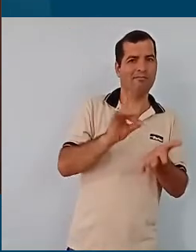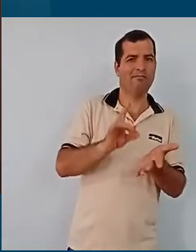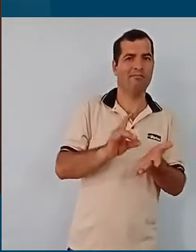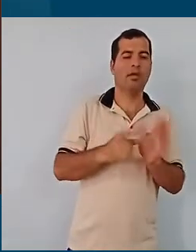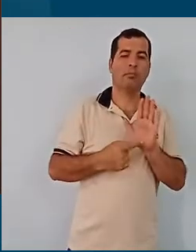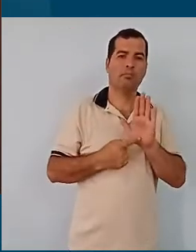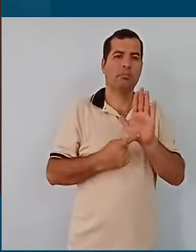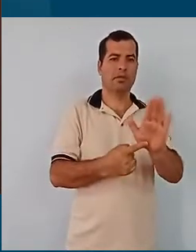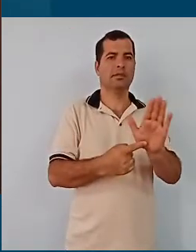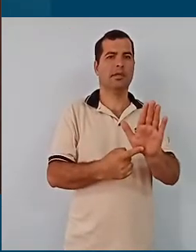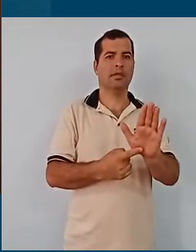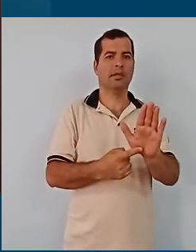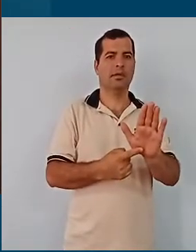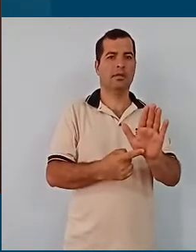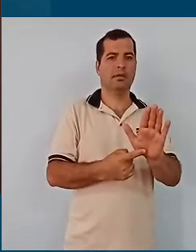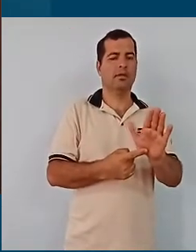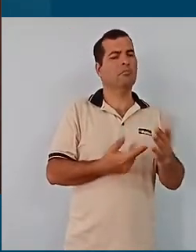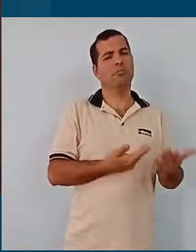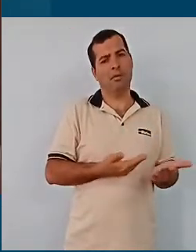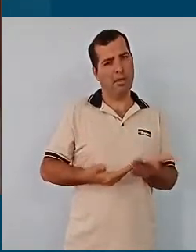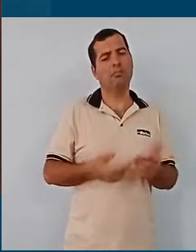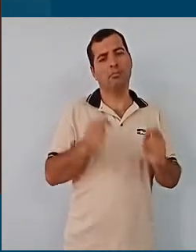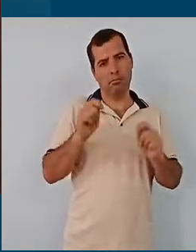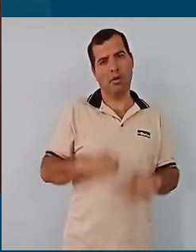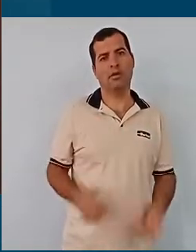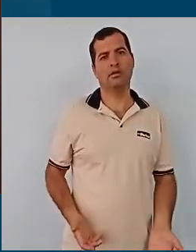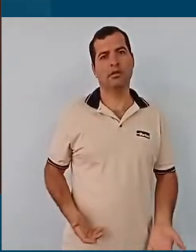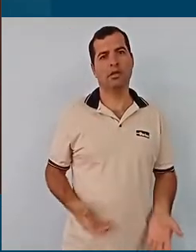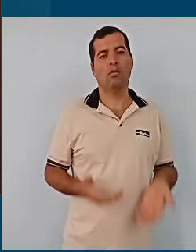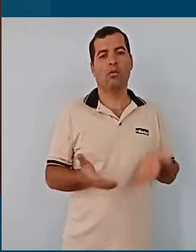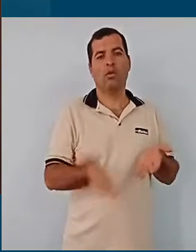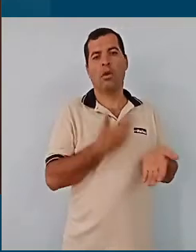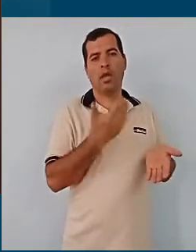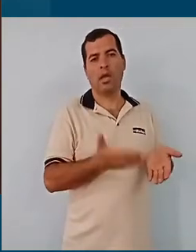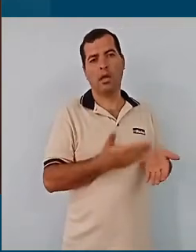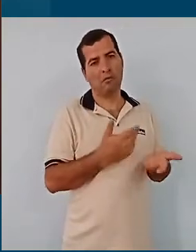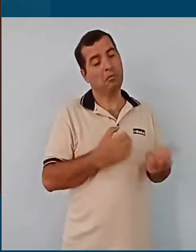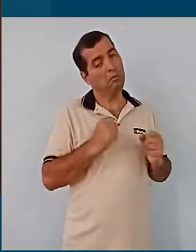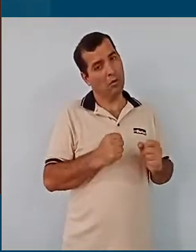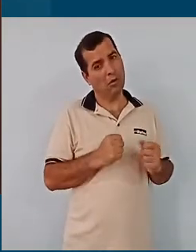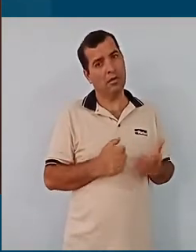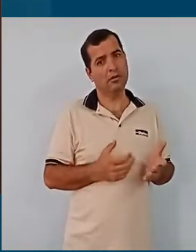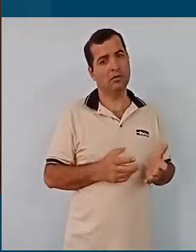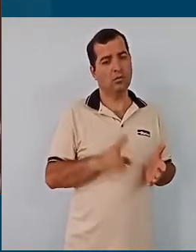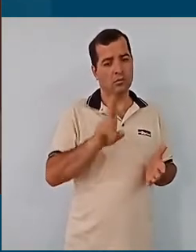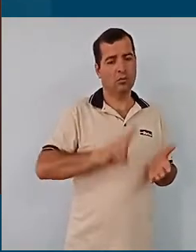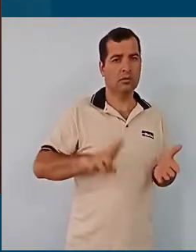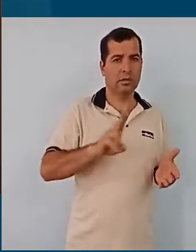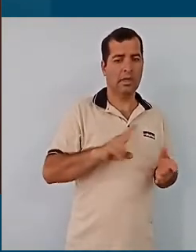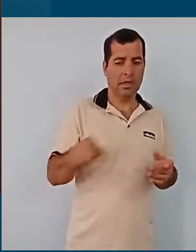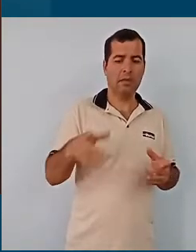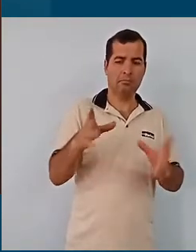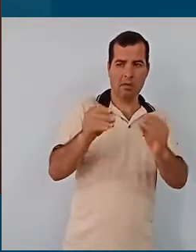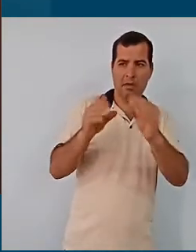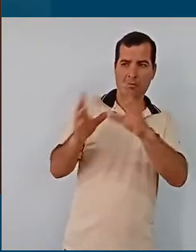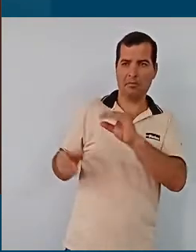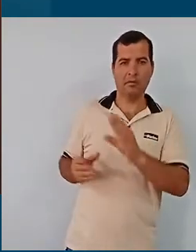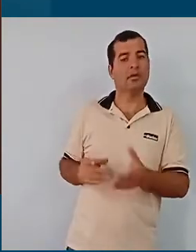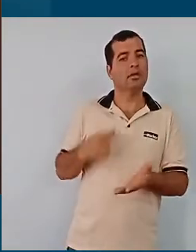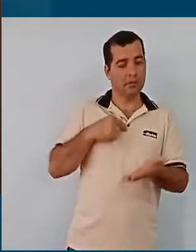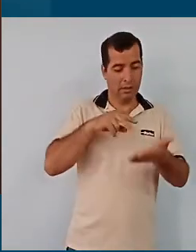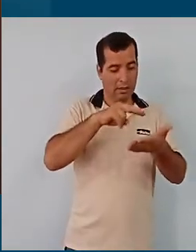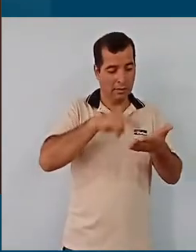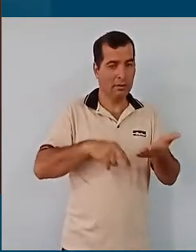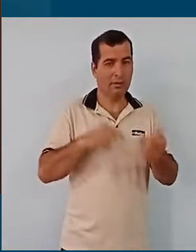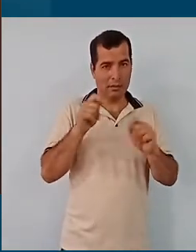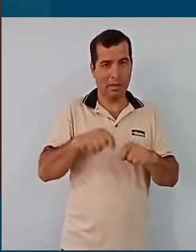apresentada para o bebê, através do livro que ele vai usar como objeto tátil, mas que tem lá a escrita, que daqui a pouco